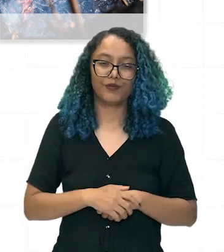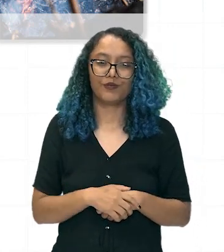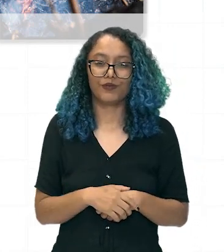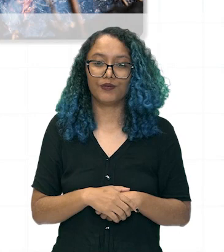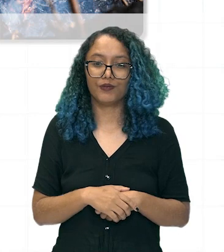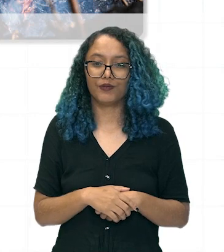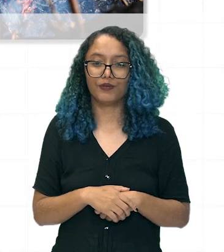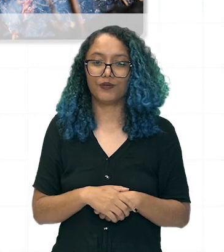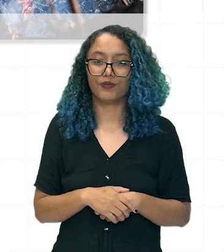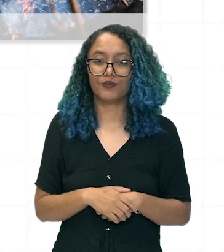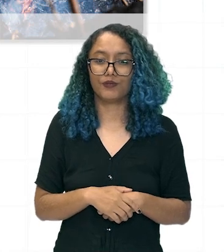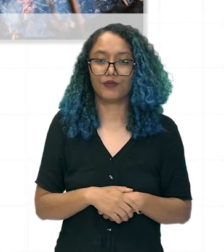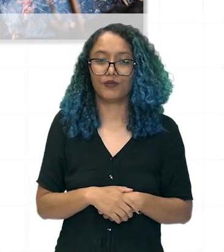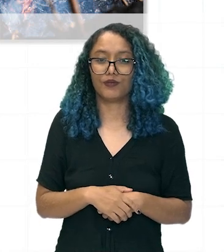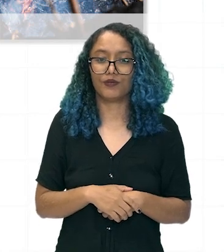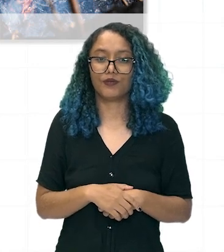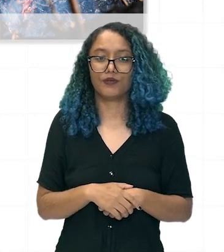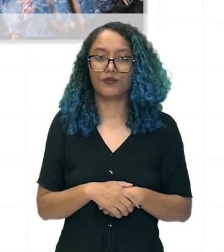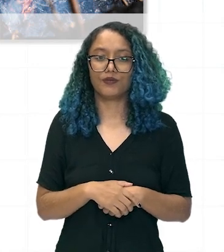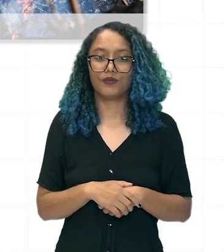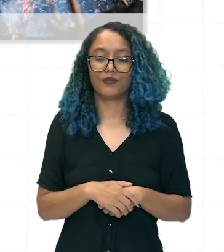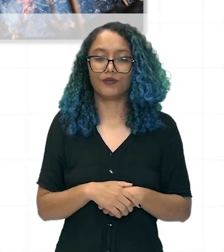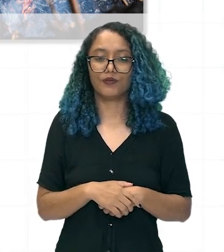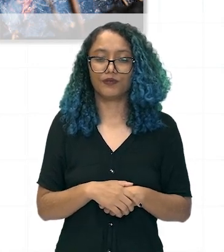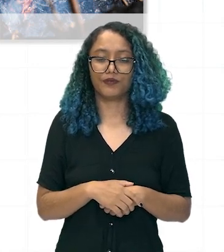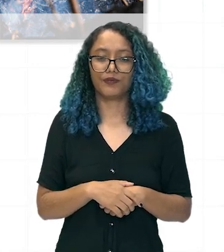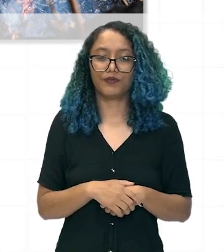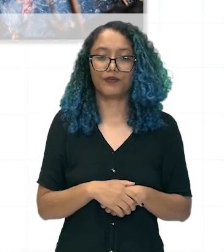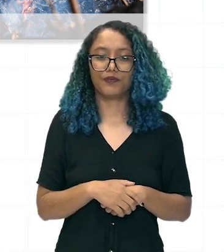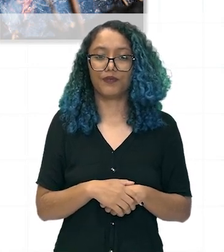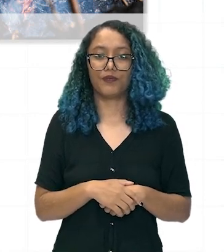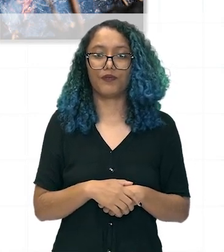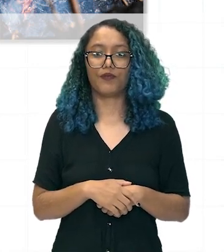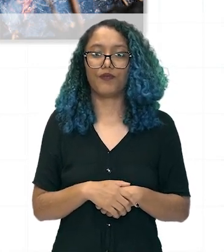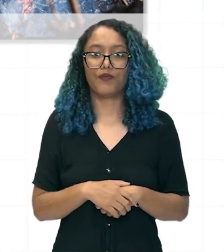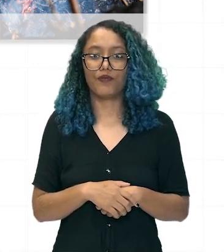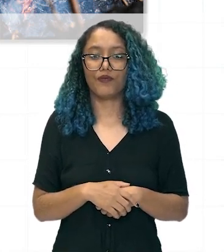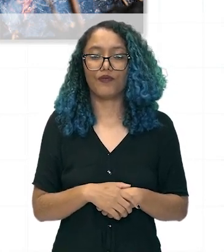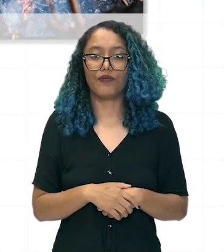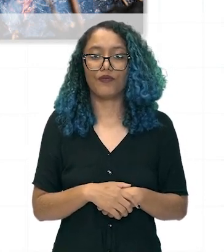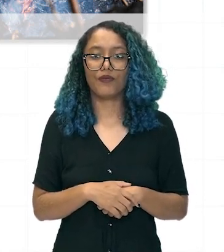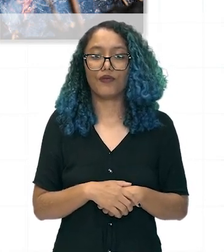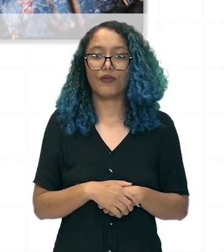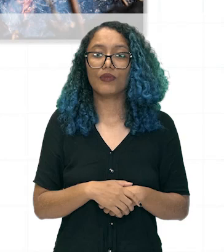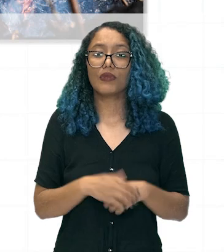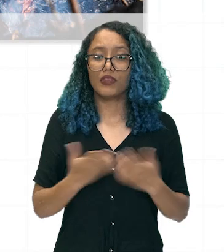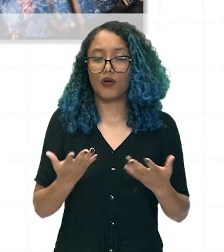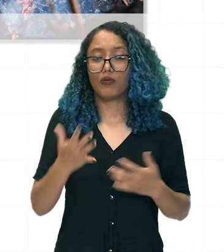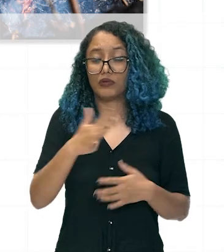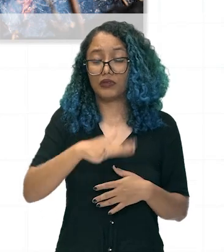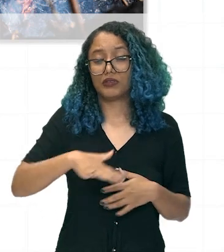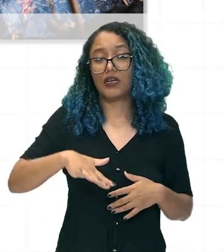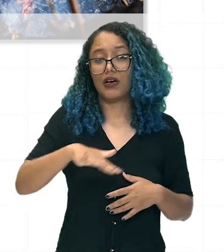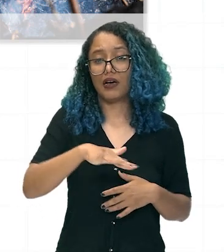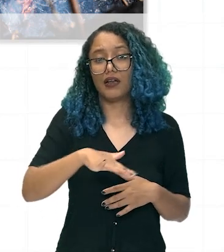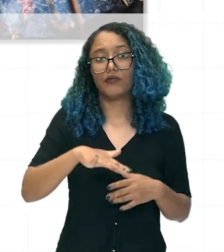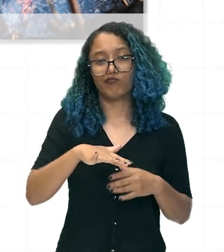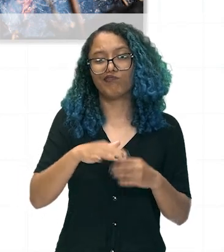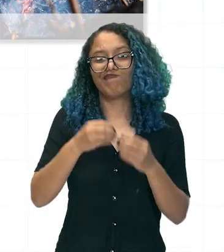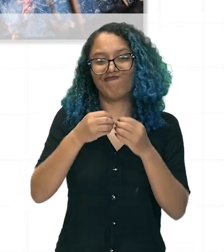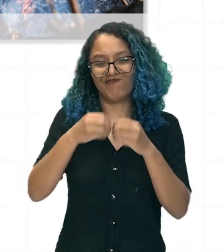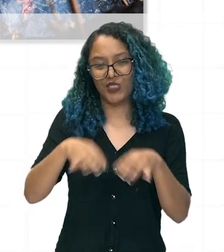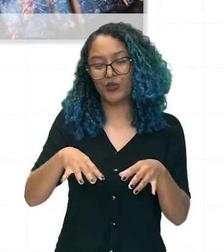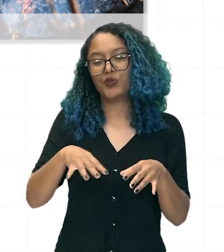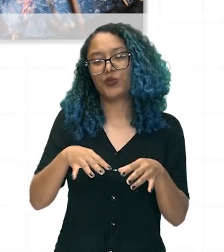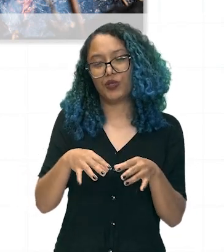Amazonas. E essas regiões de fogo, eles então podem ser muito prejudiciais, tanto